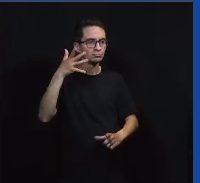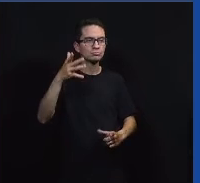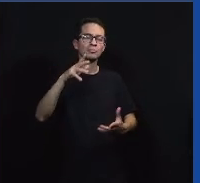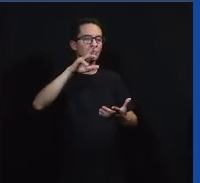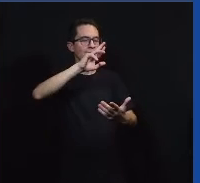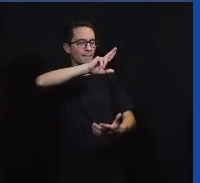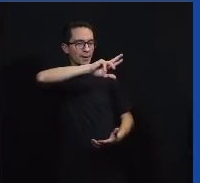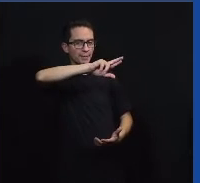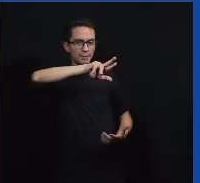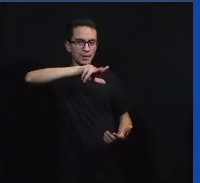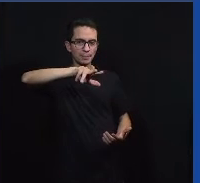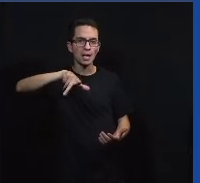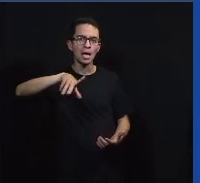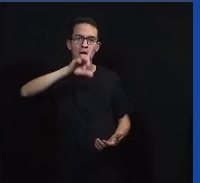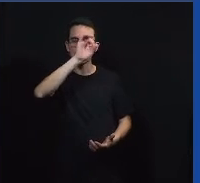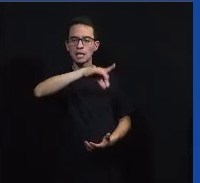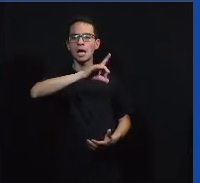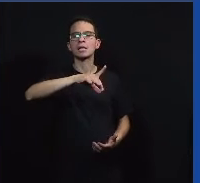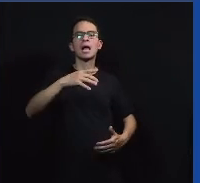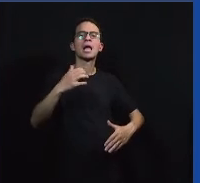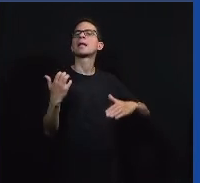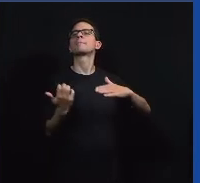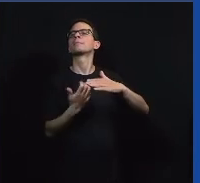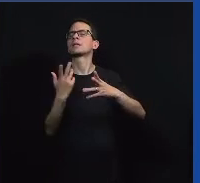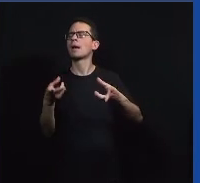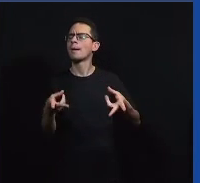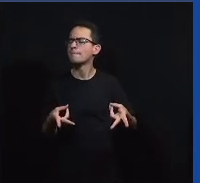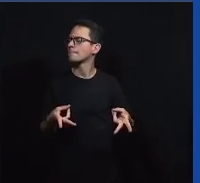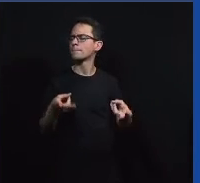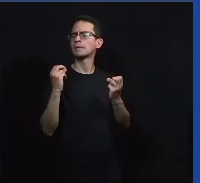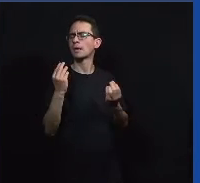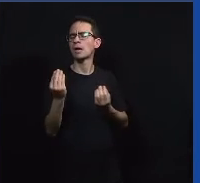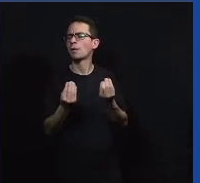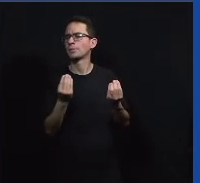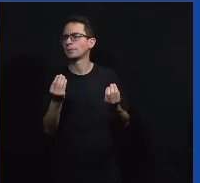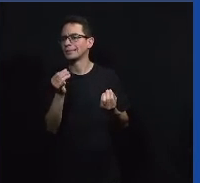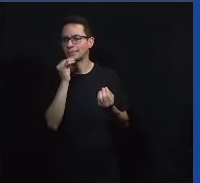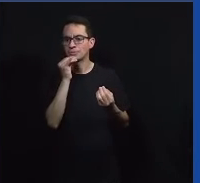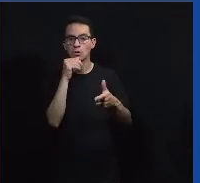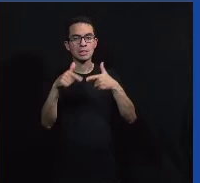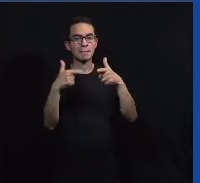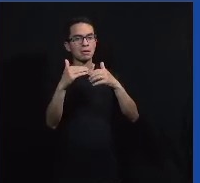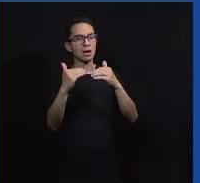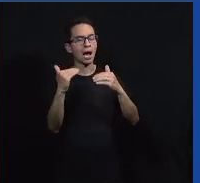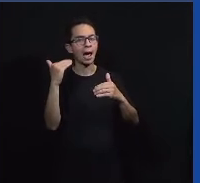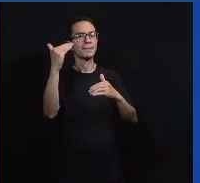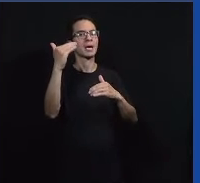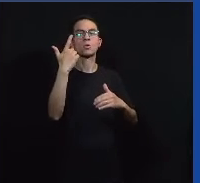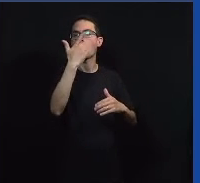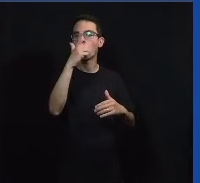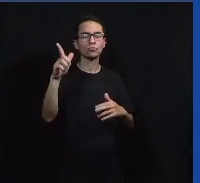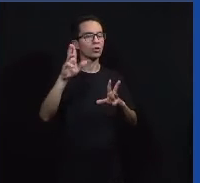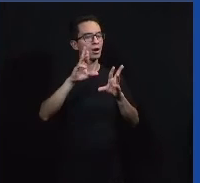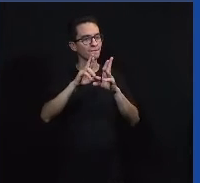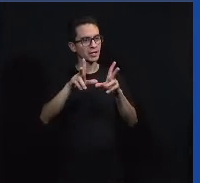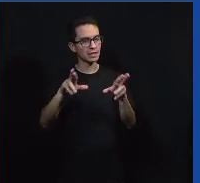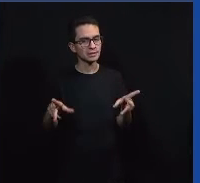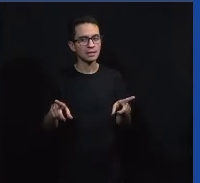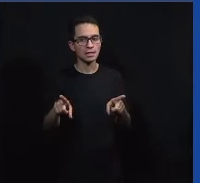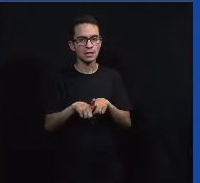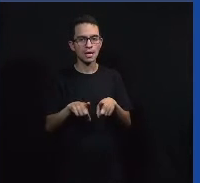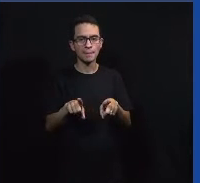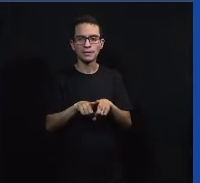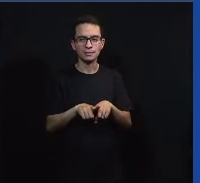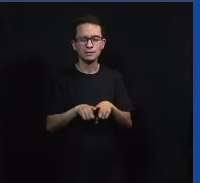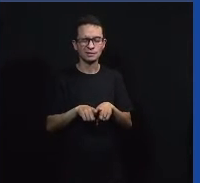né, de cada organização, a gente conseguiu ver como que um trabalho complementaria muito bem o outro, sabe? Como se todas essas